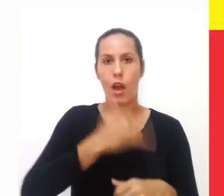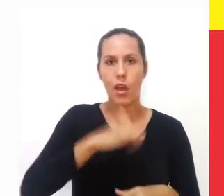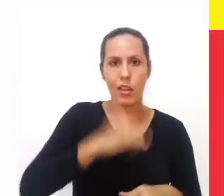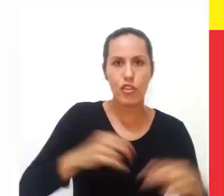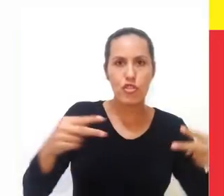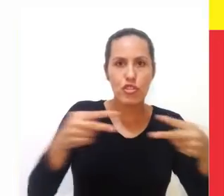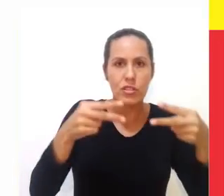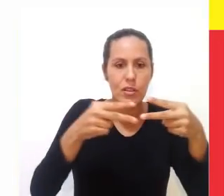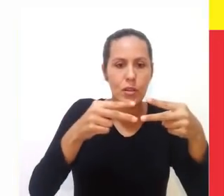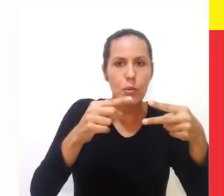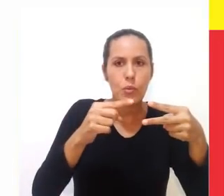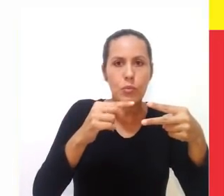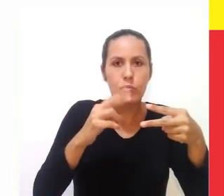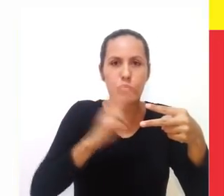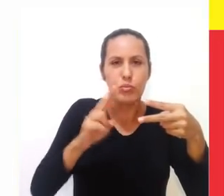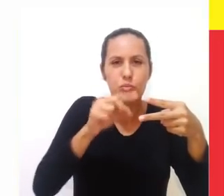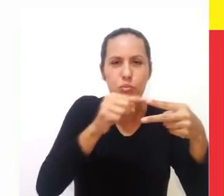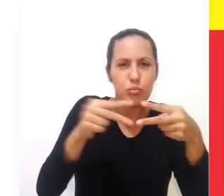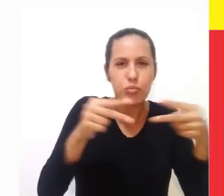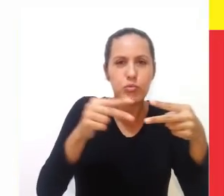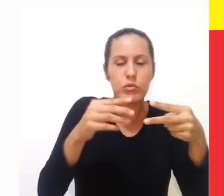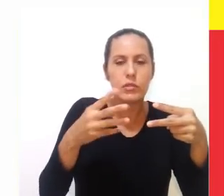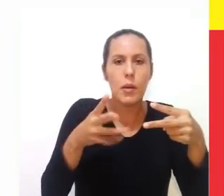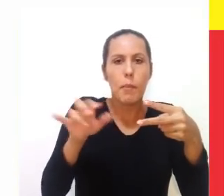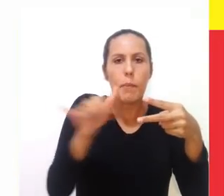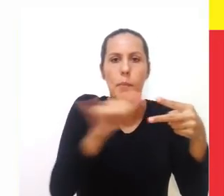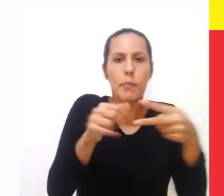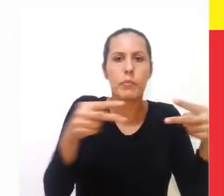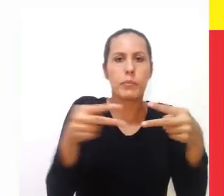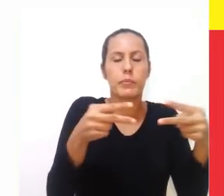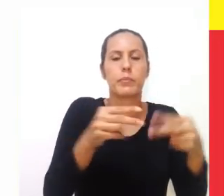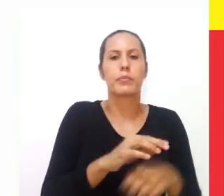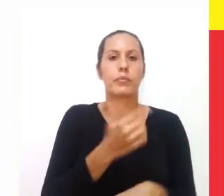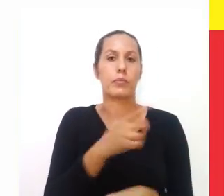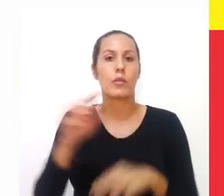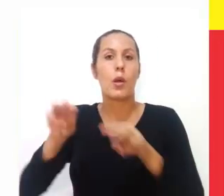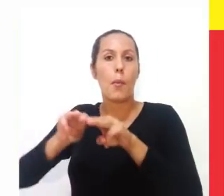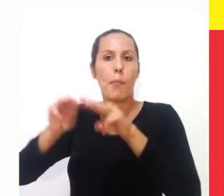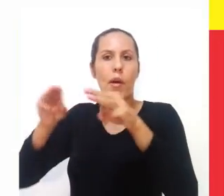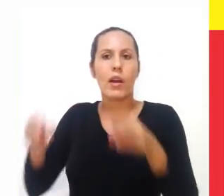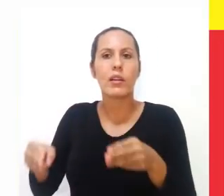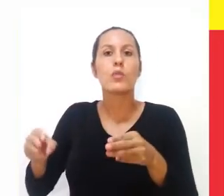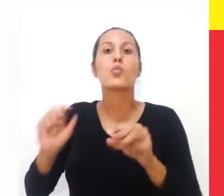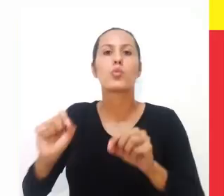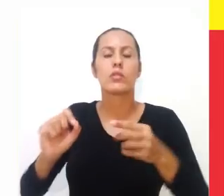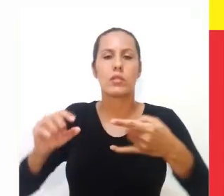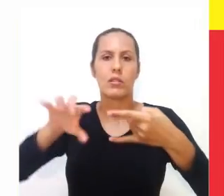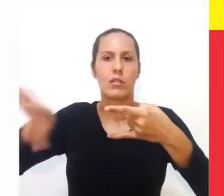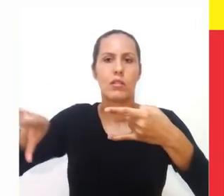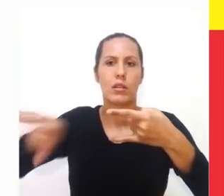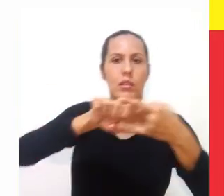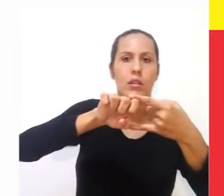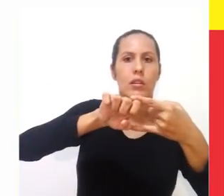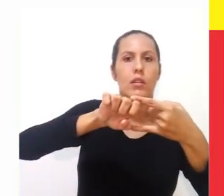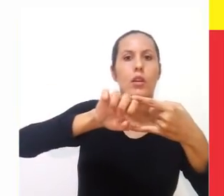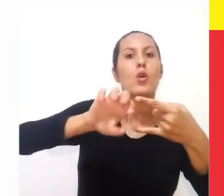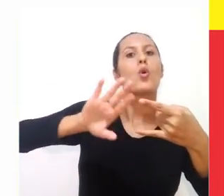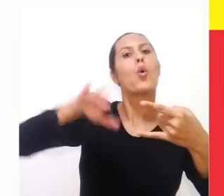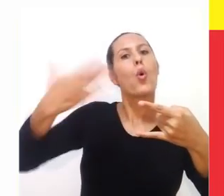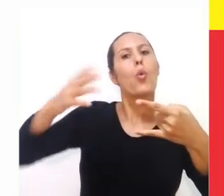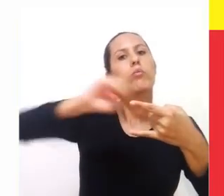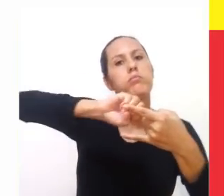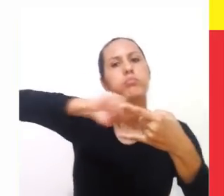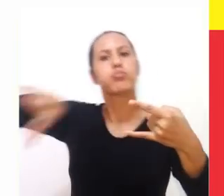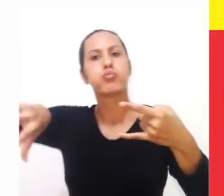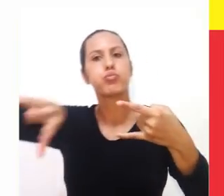né, a energia passando entre eles. Já o magnetismo é propriedade de atração e repulsão de